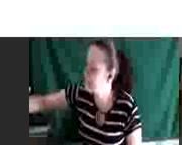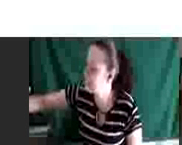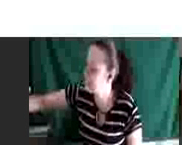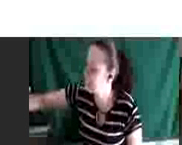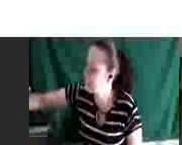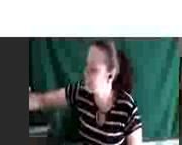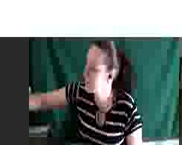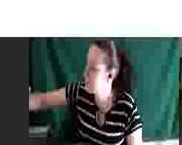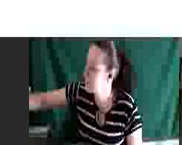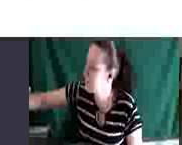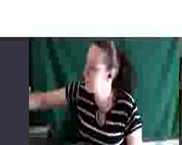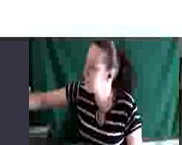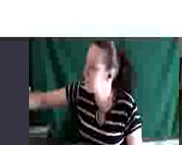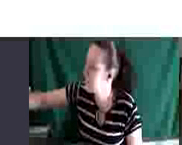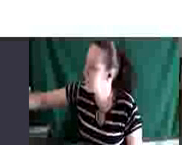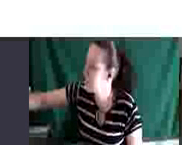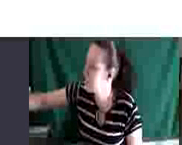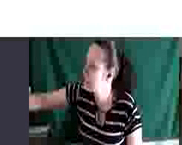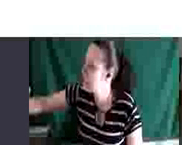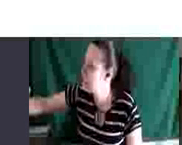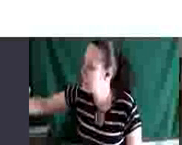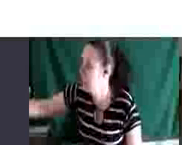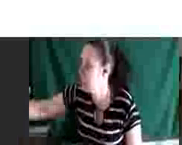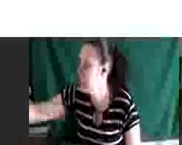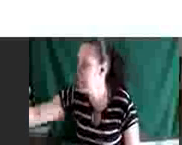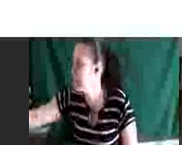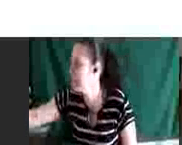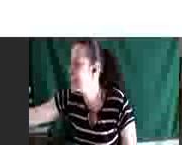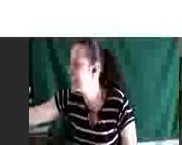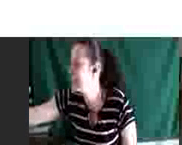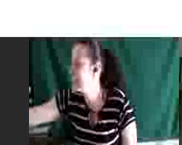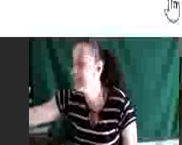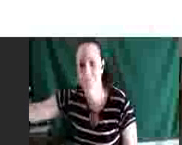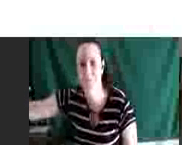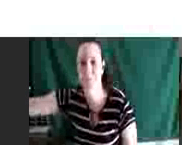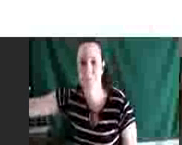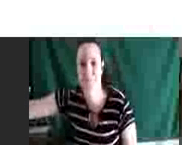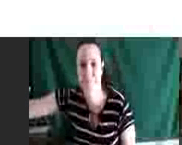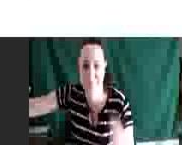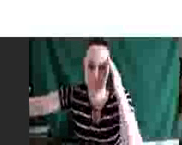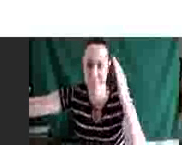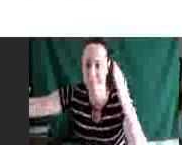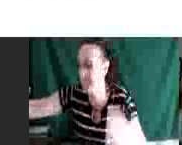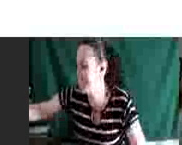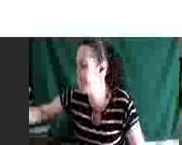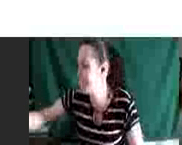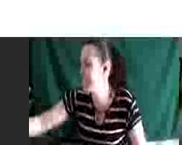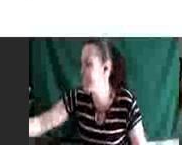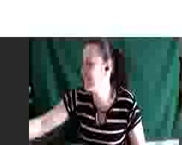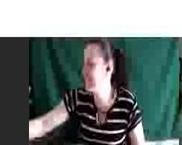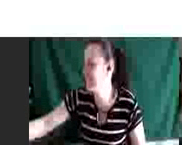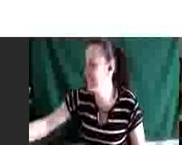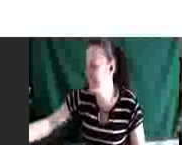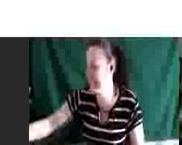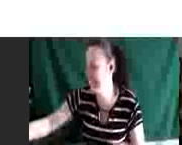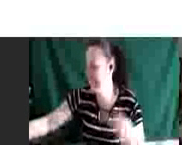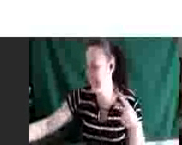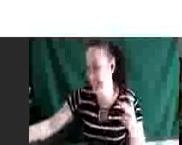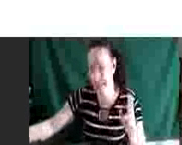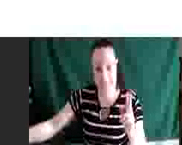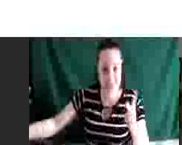consegue obter acesso. Só que além de você entrar, aí você também pode usar, por exemplo, engenharia social, que é opcional, descobrir